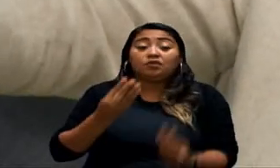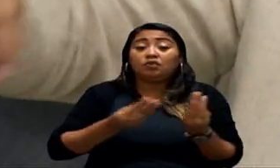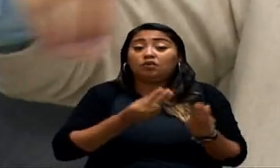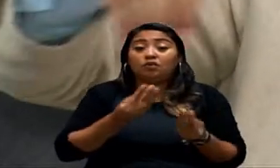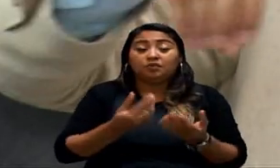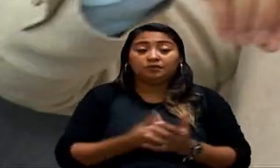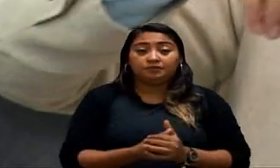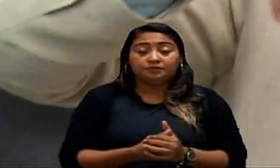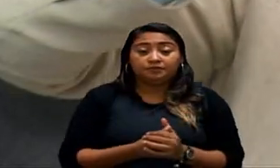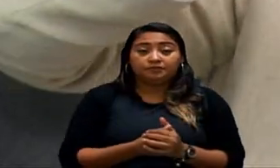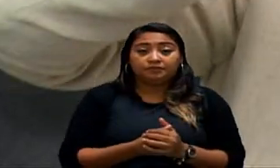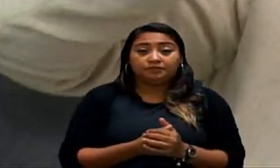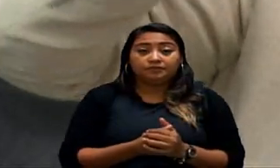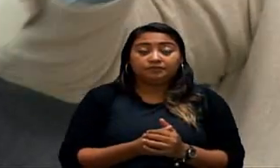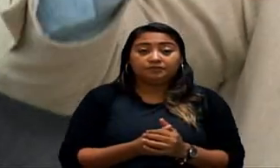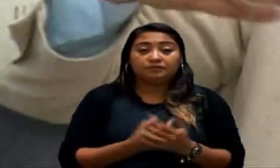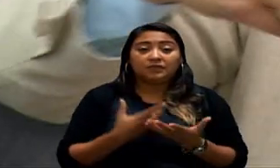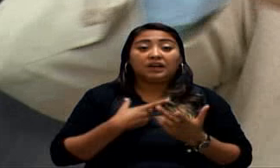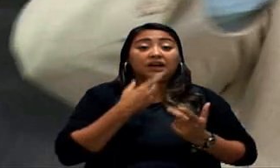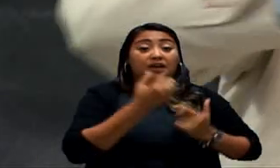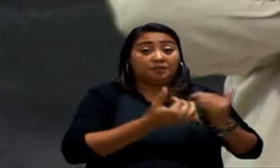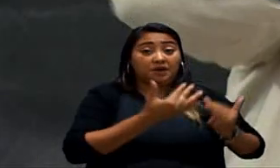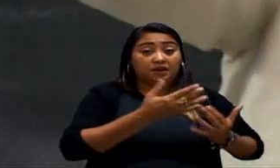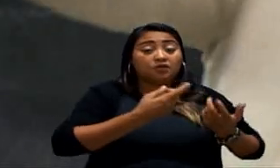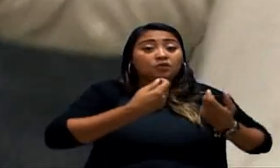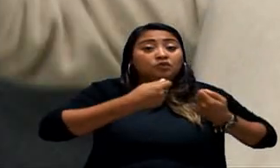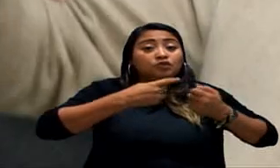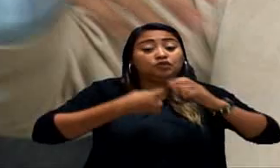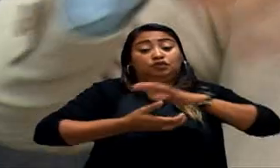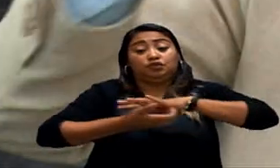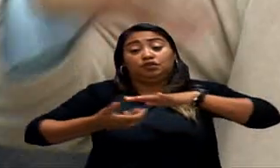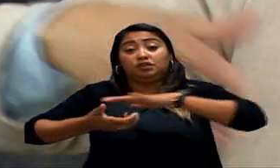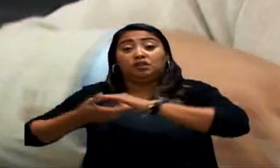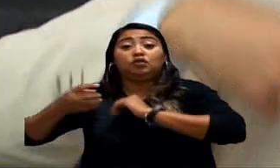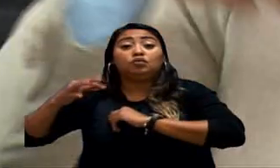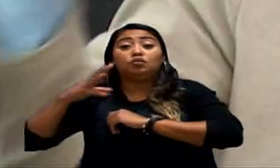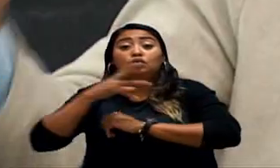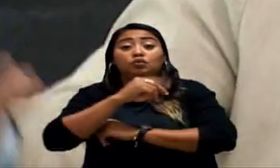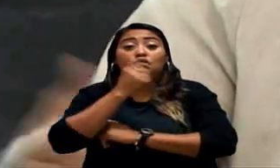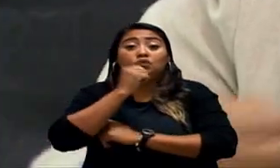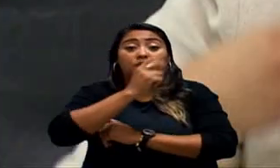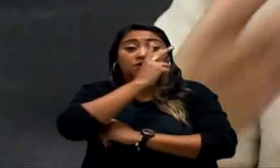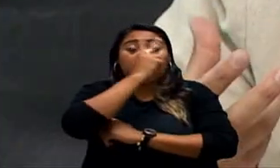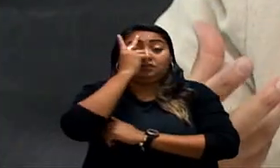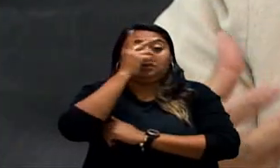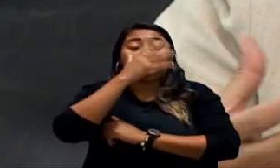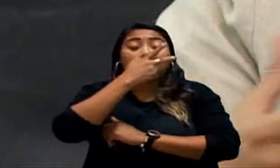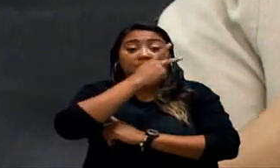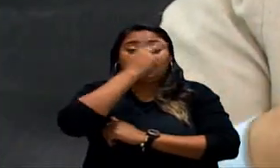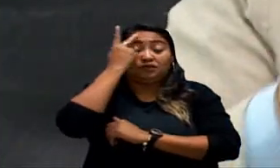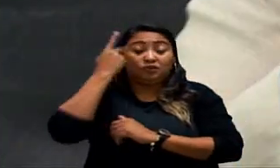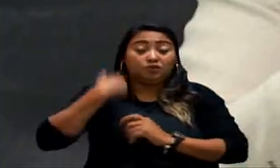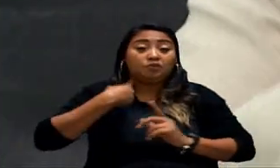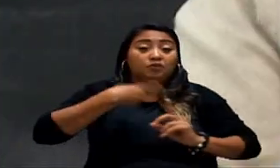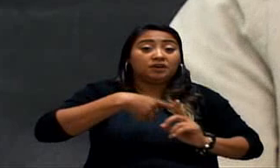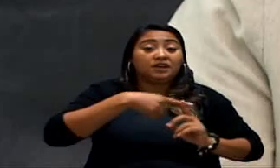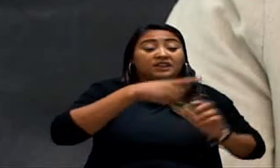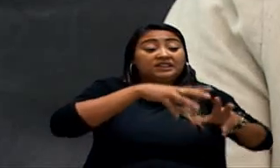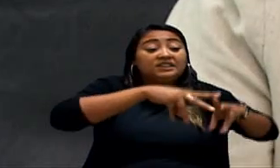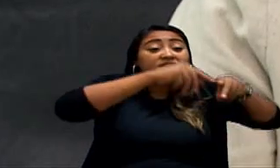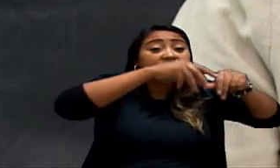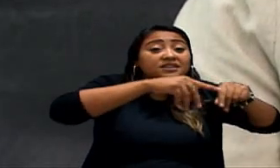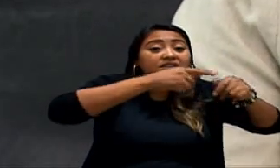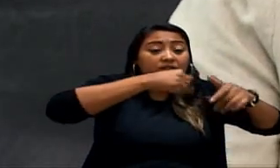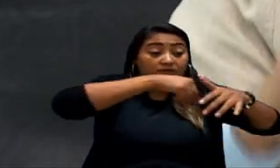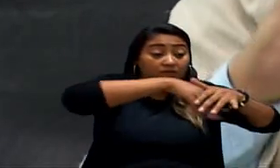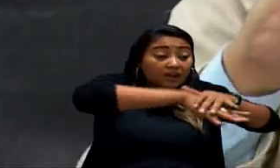Salatiel. Para ser cremado, você tira todos os vestígios da pessoa, porque ela vai virar cinzas, e ela não vai ficar debaixo da